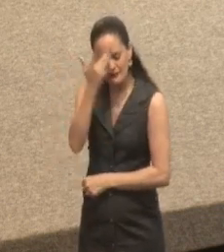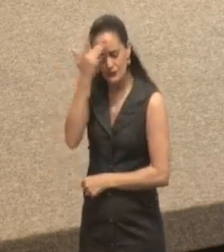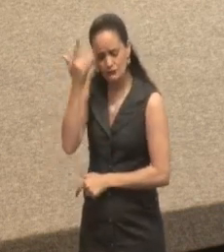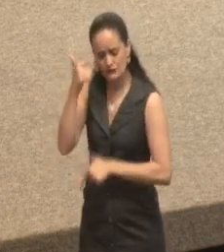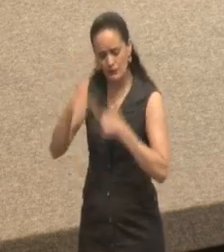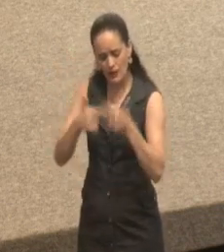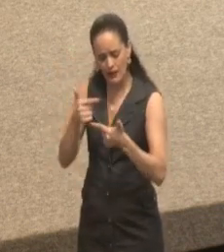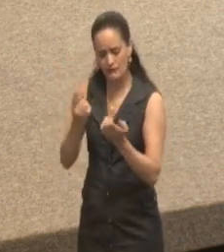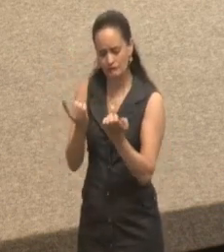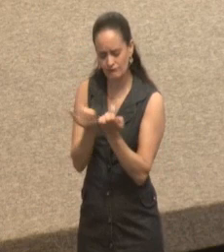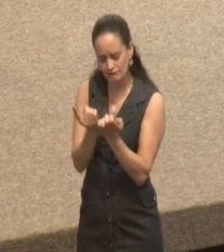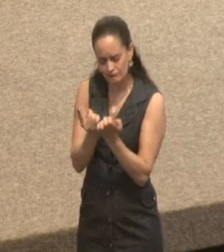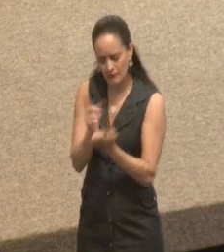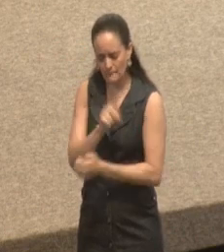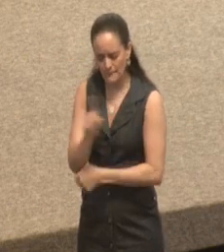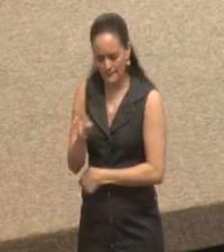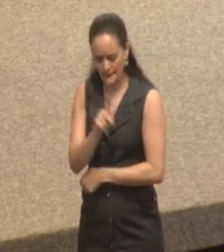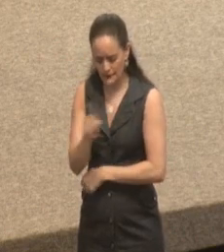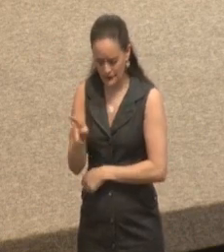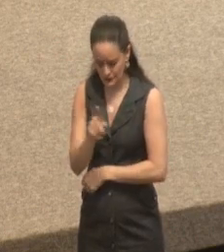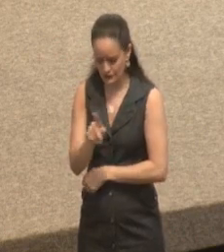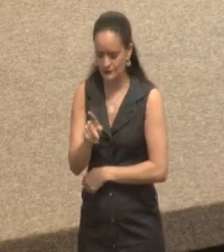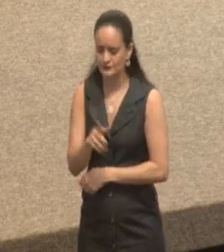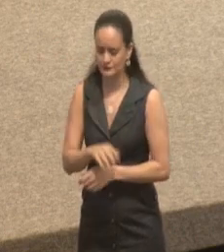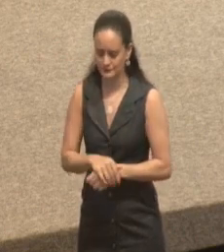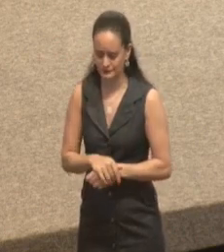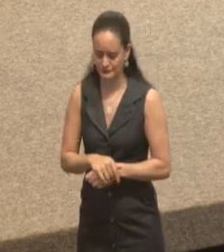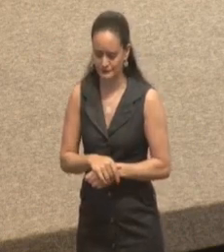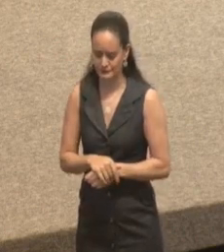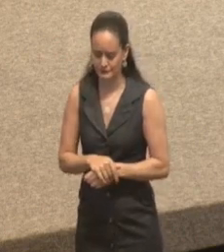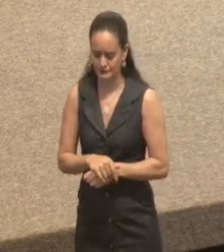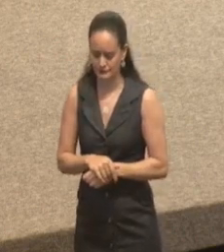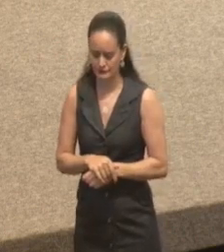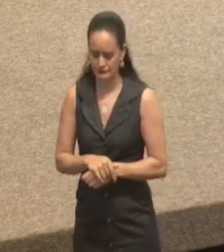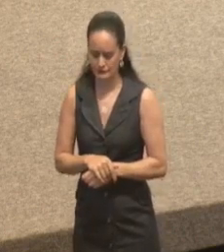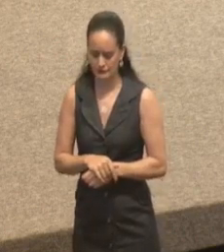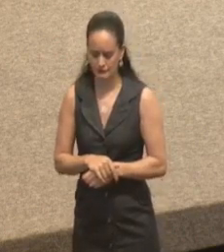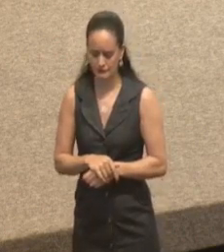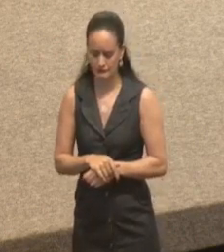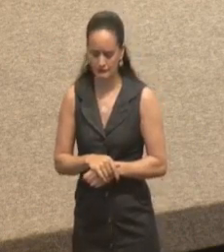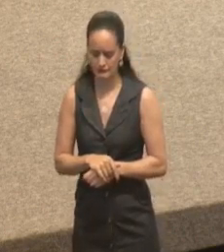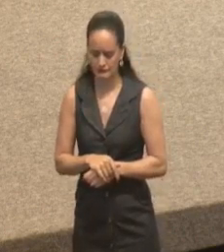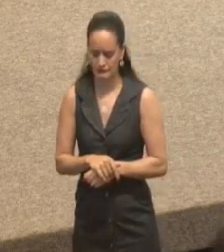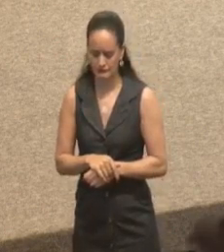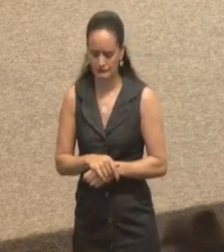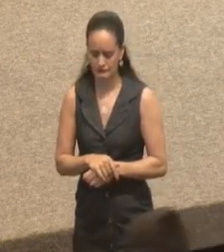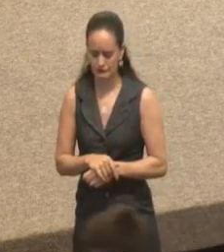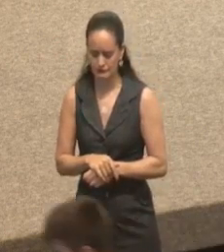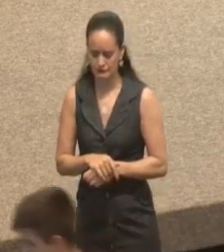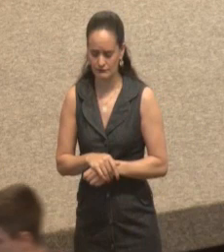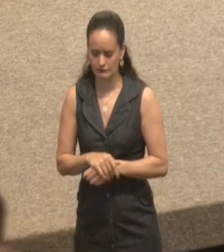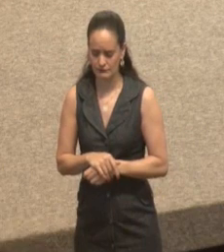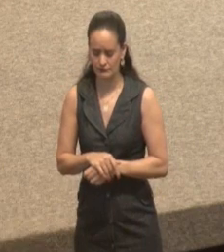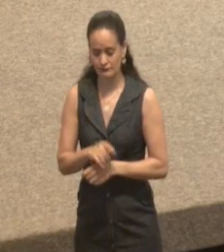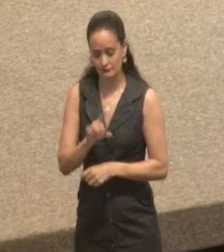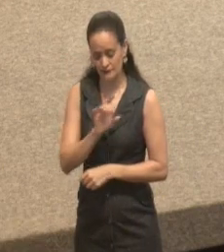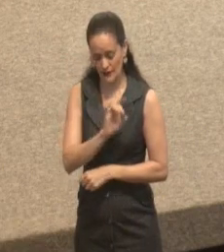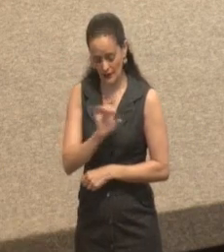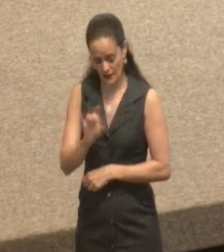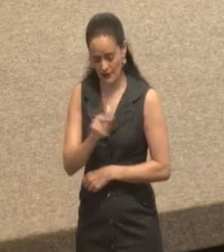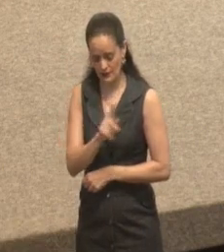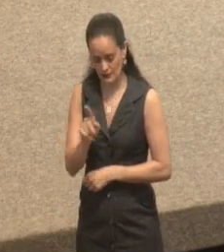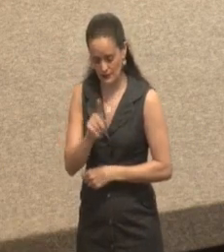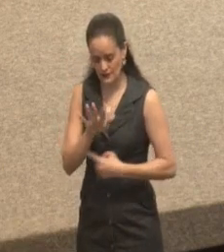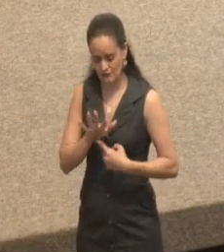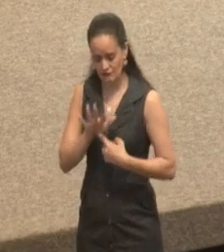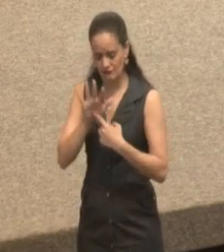Santo Espírito esteja iluminando a cada um deles em apresentar aos